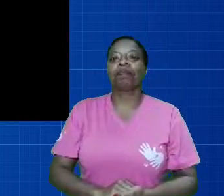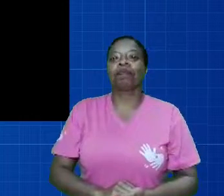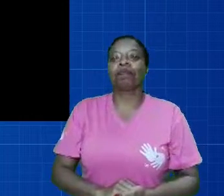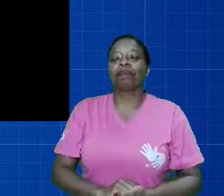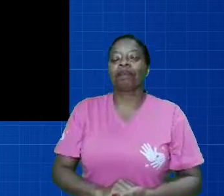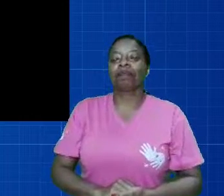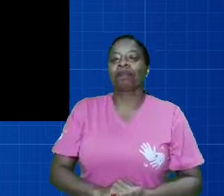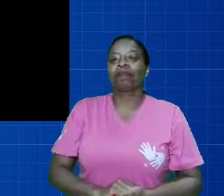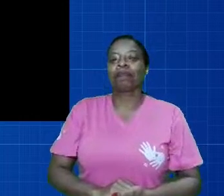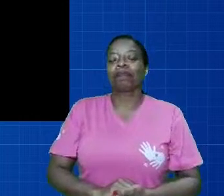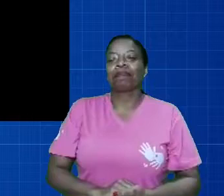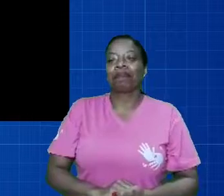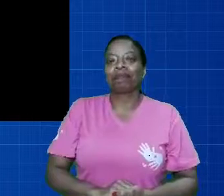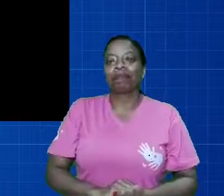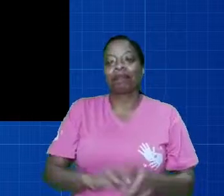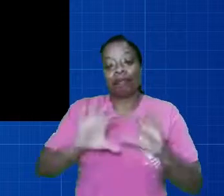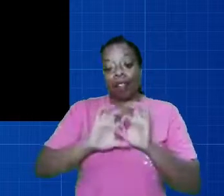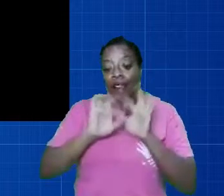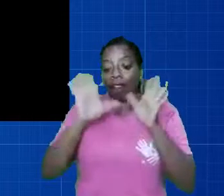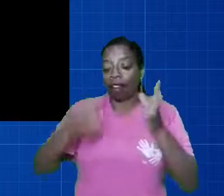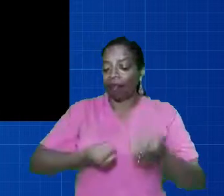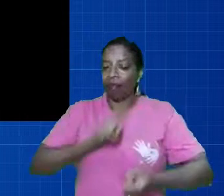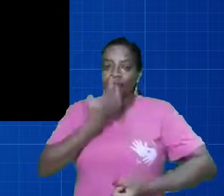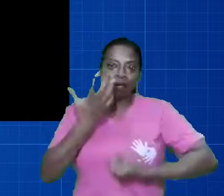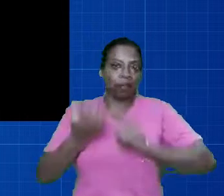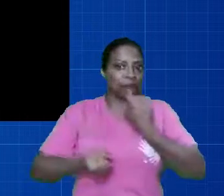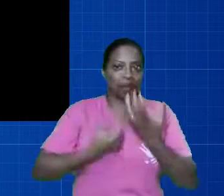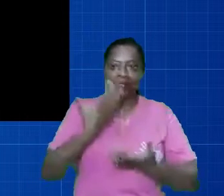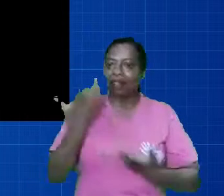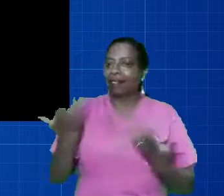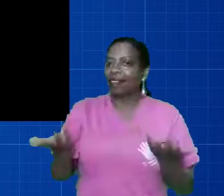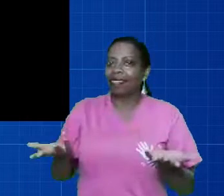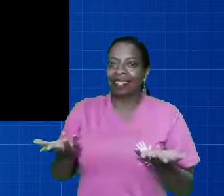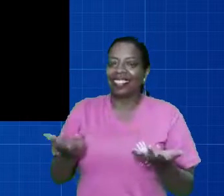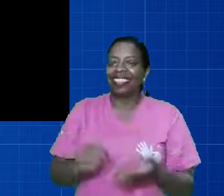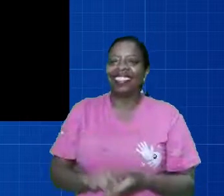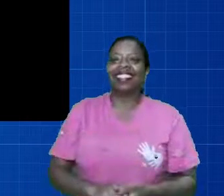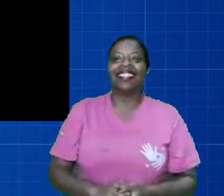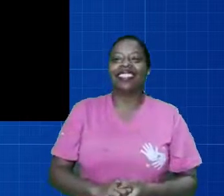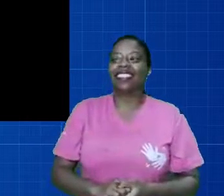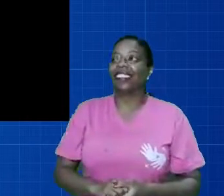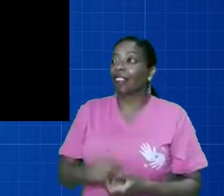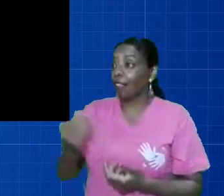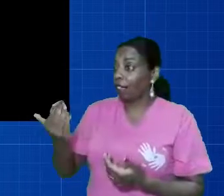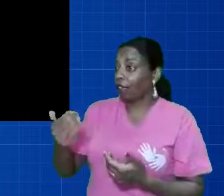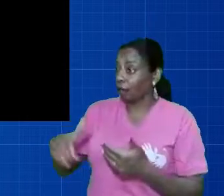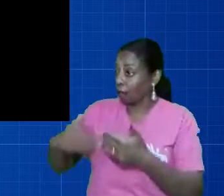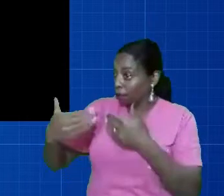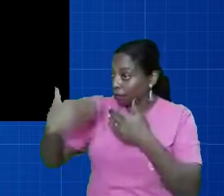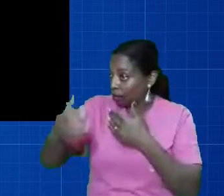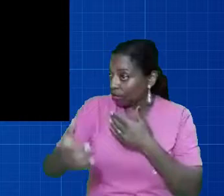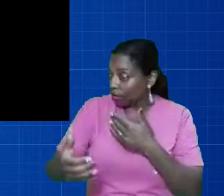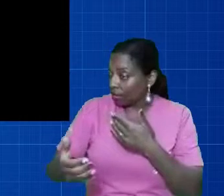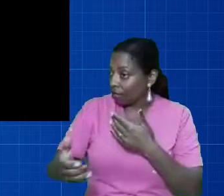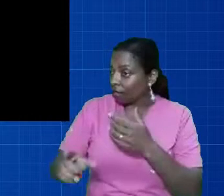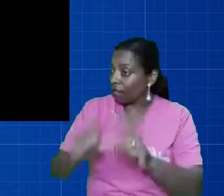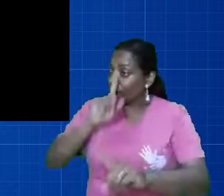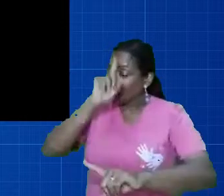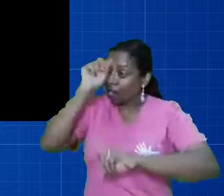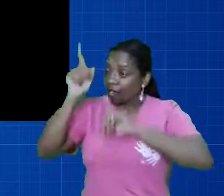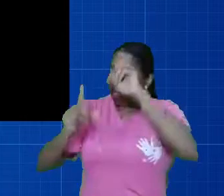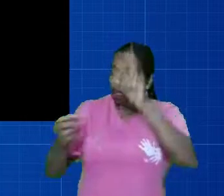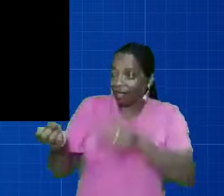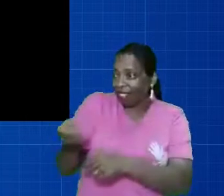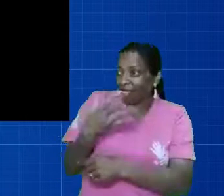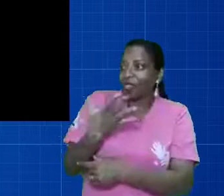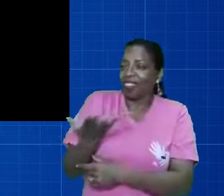é também chamado esse momento. Um processo de criação também, né? Um processo de criação. Aí